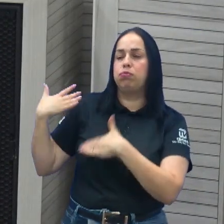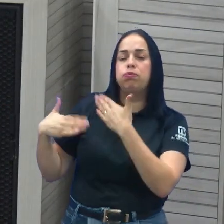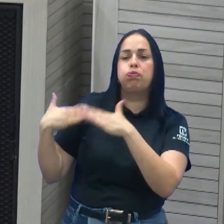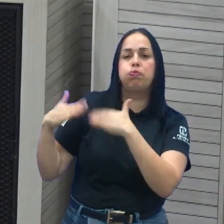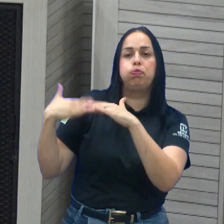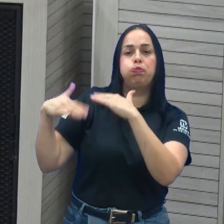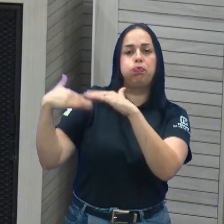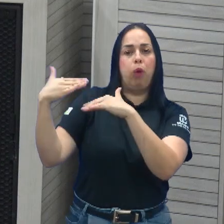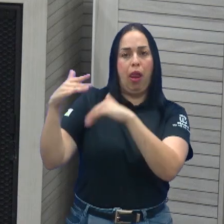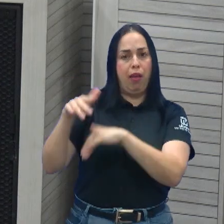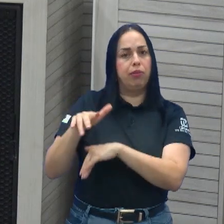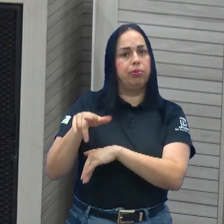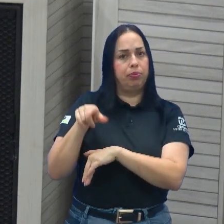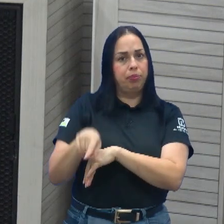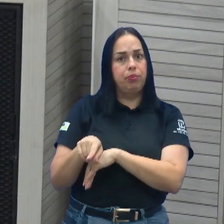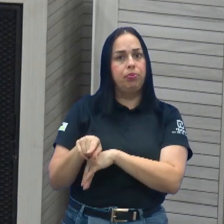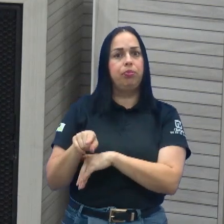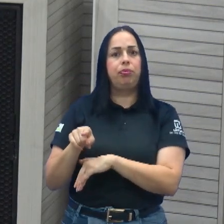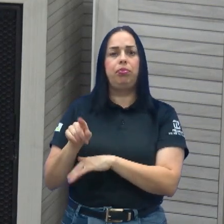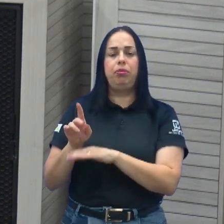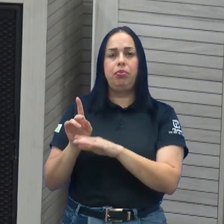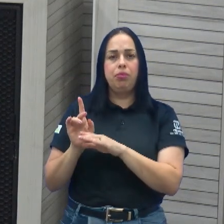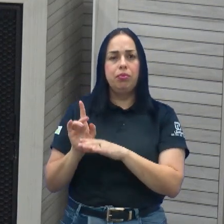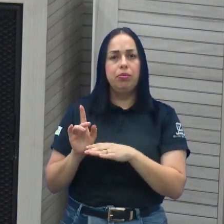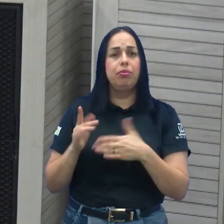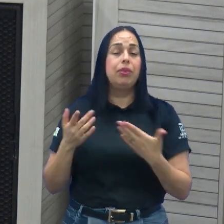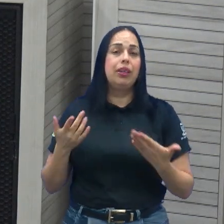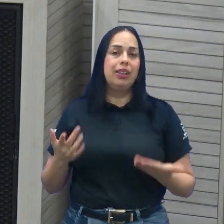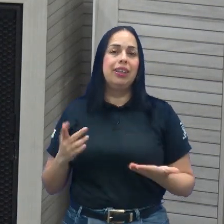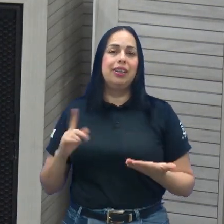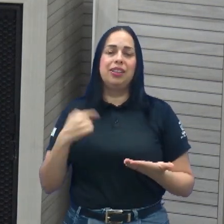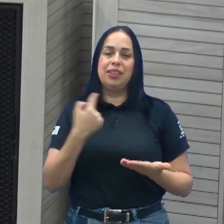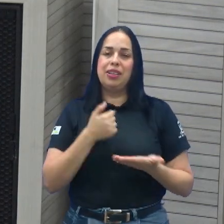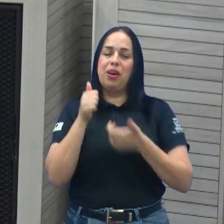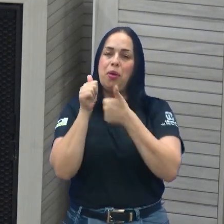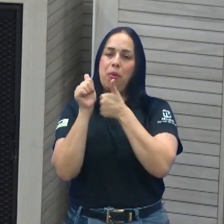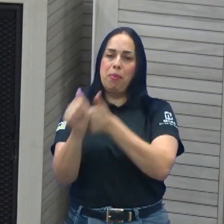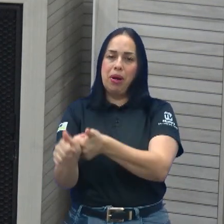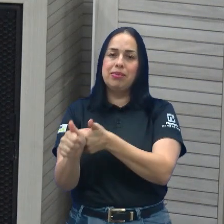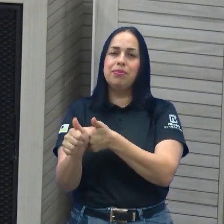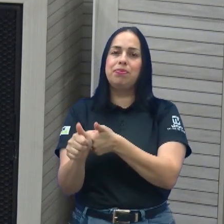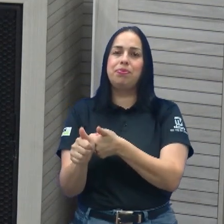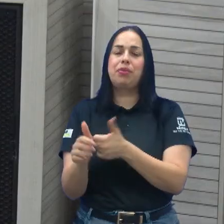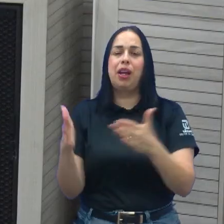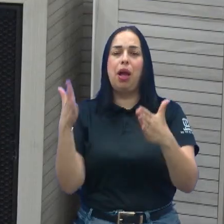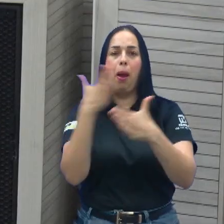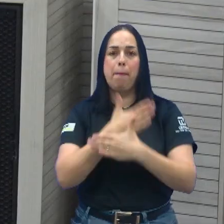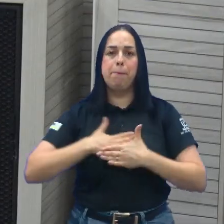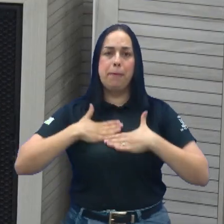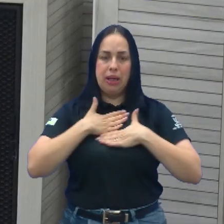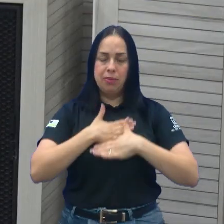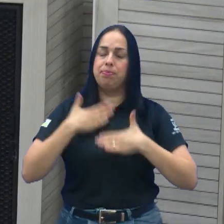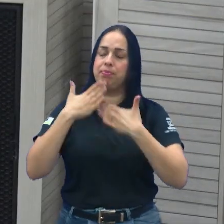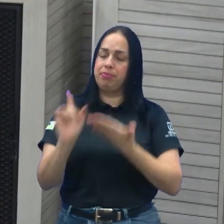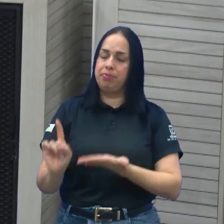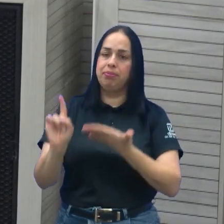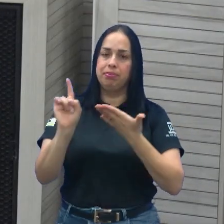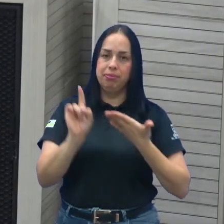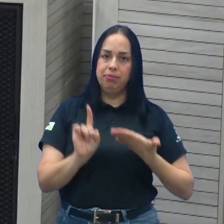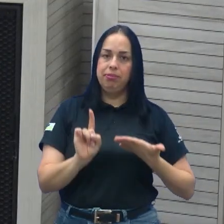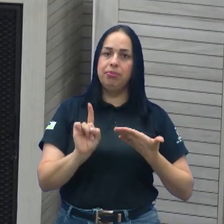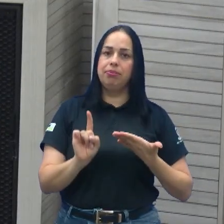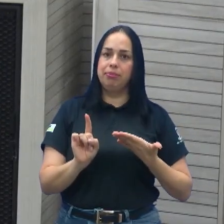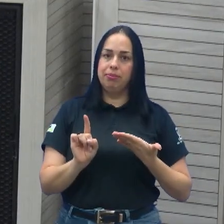desenvolvendo na modalidade cada vez. E a gente aqui acompanha o trabalho dele. E é um prazer, viu, Wanderson, receber você aqui na nossa